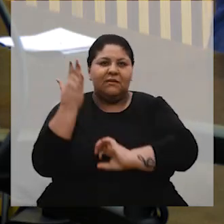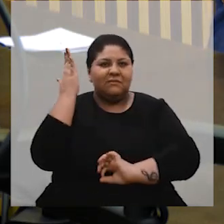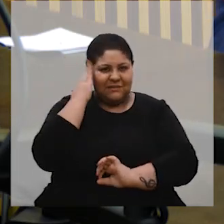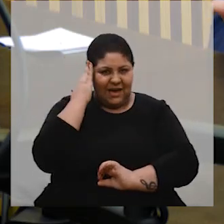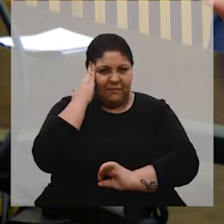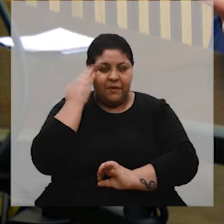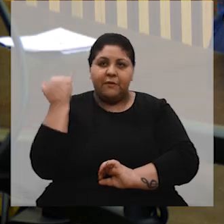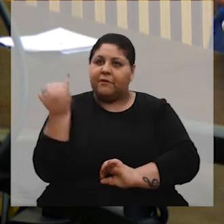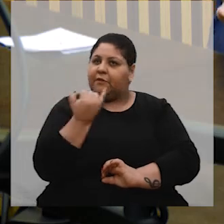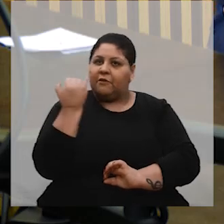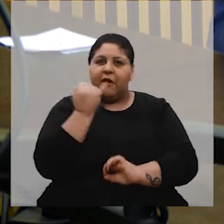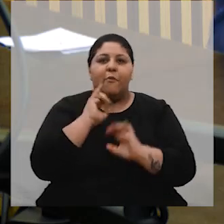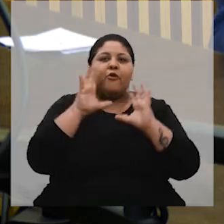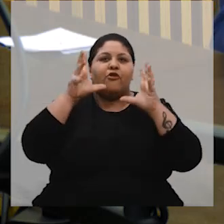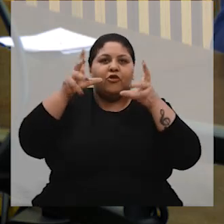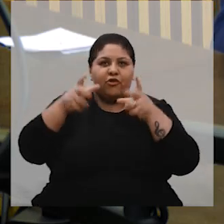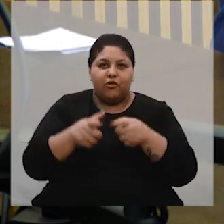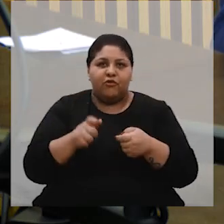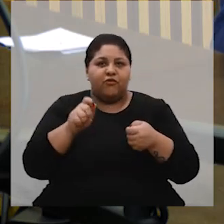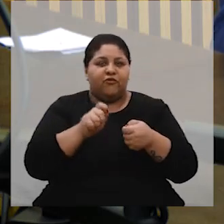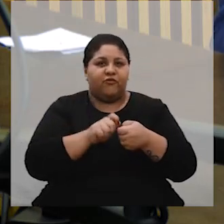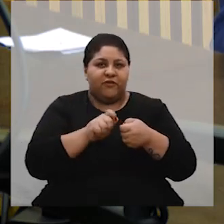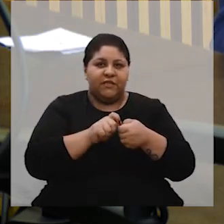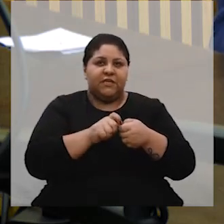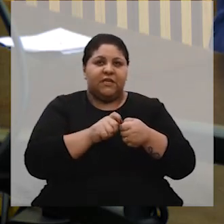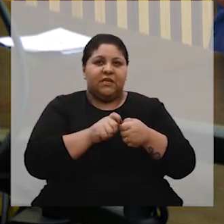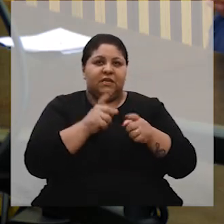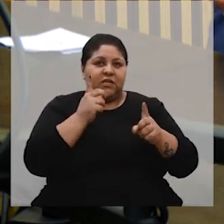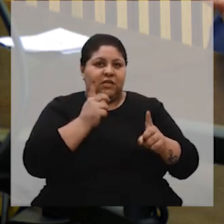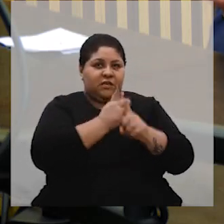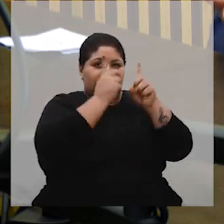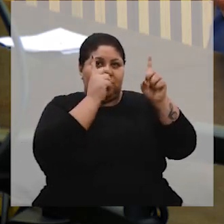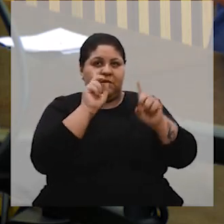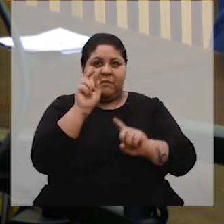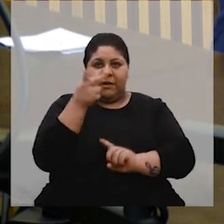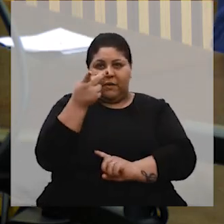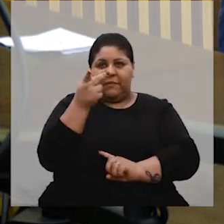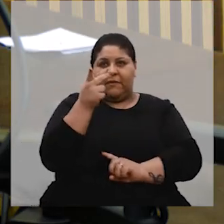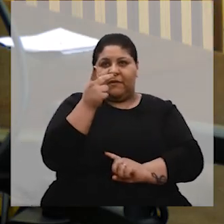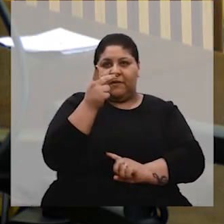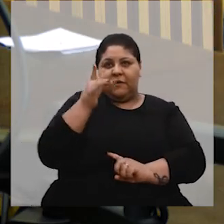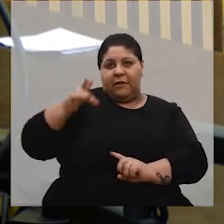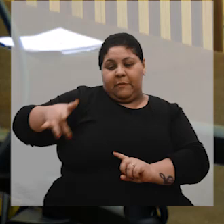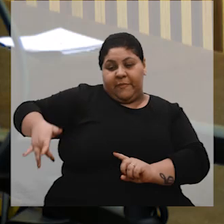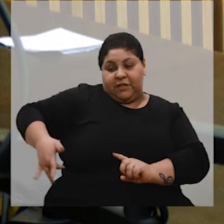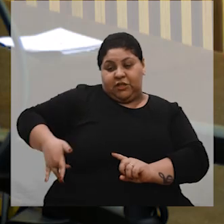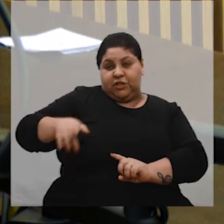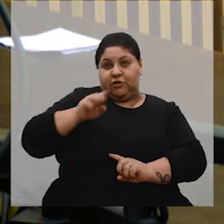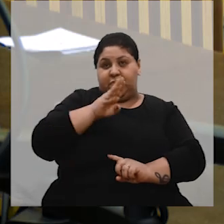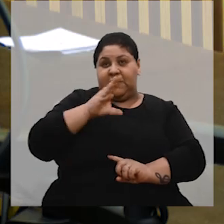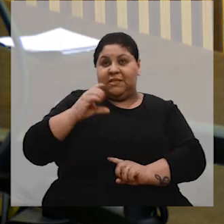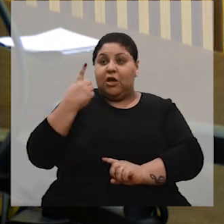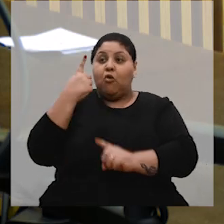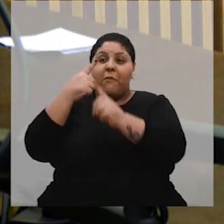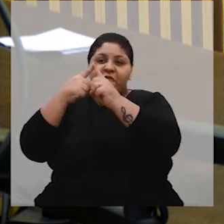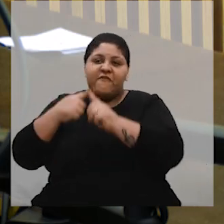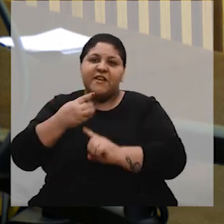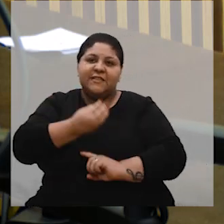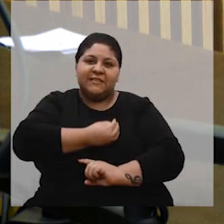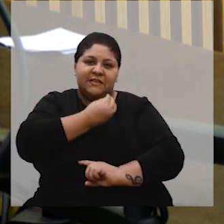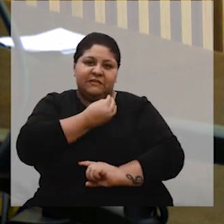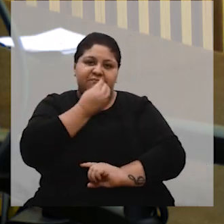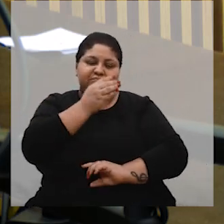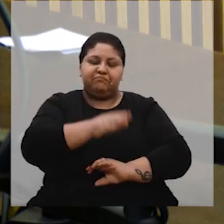é importante todo mundo fazer o exame para hepatite B e C pelo menos uma vez na vida.